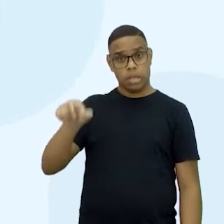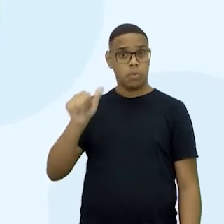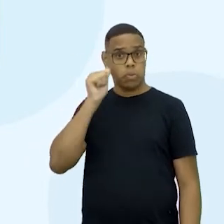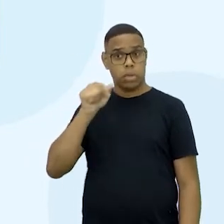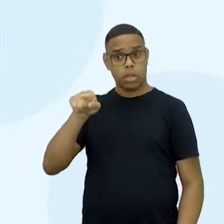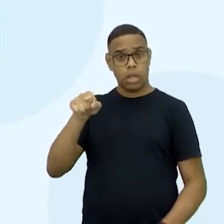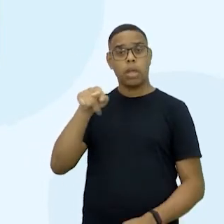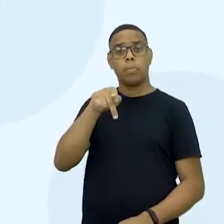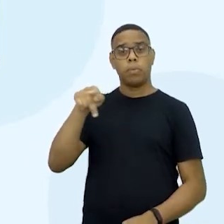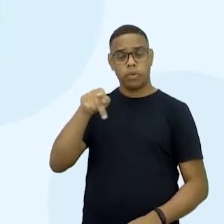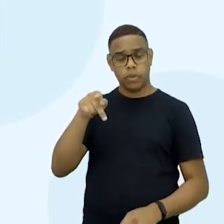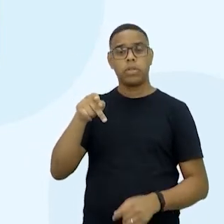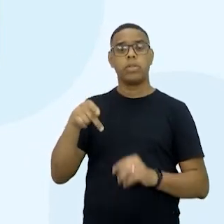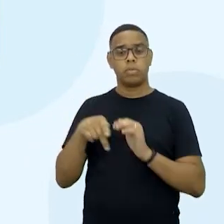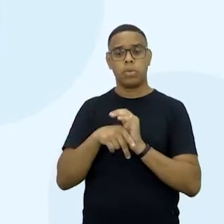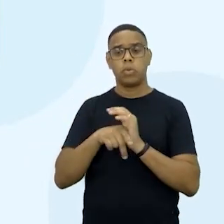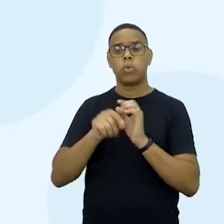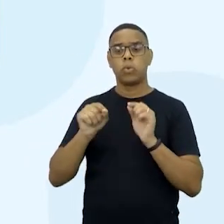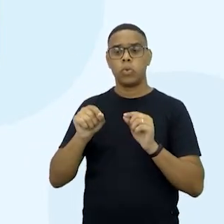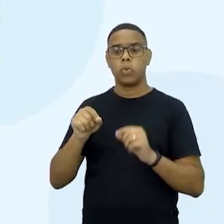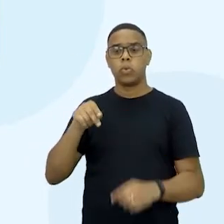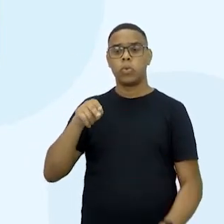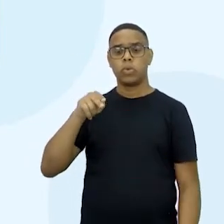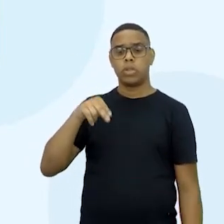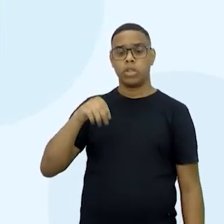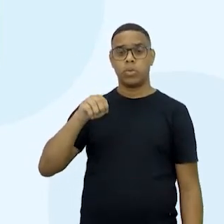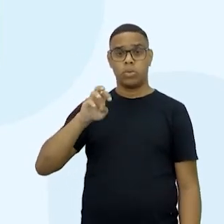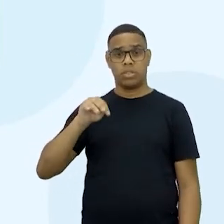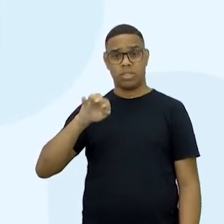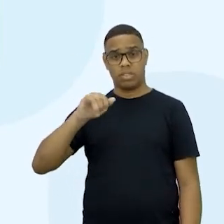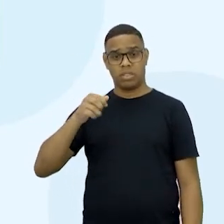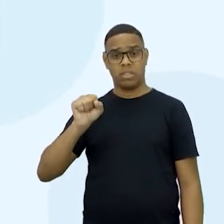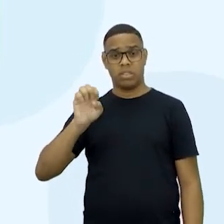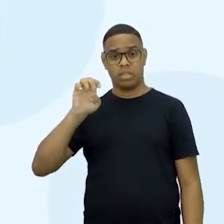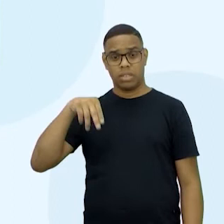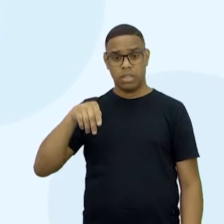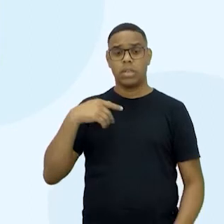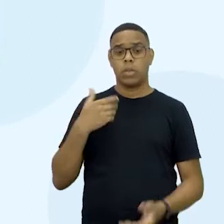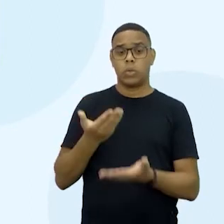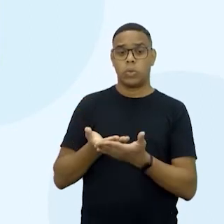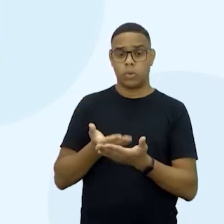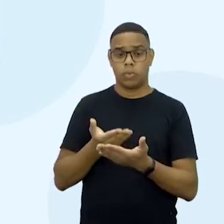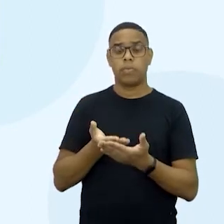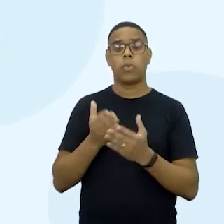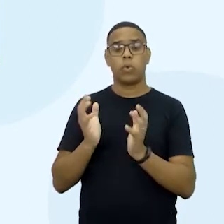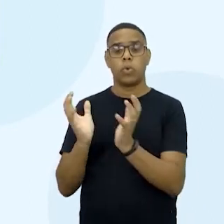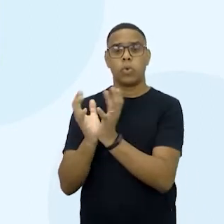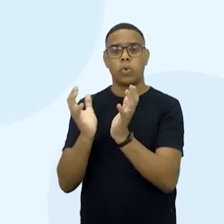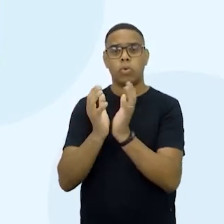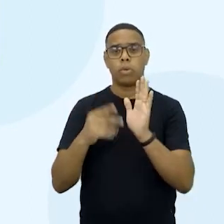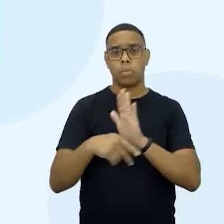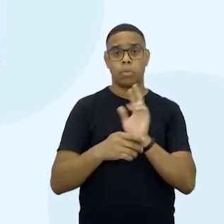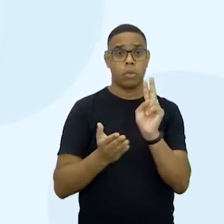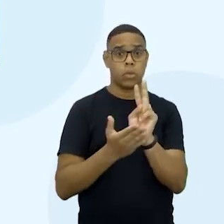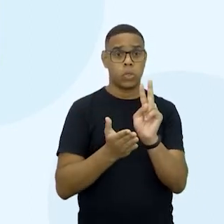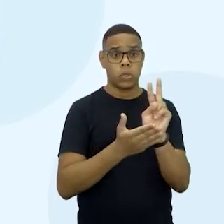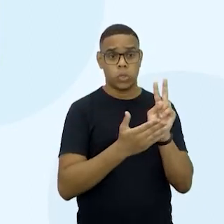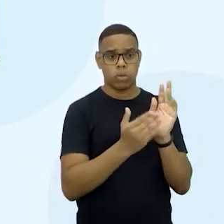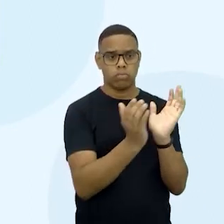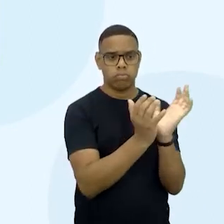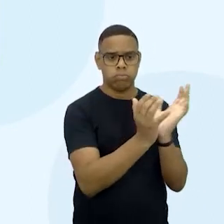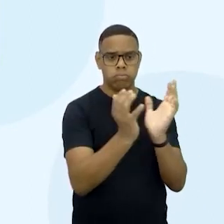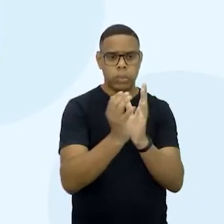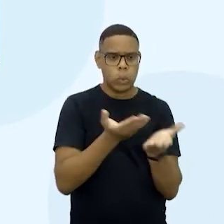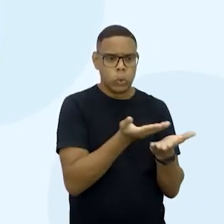na rutgers University em New Jersey e ela estuda comunidades indígenas e